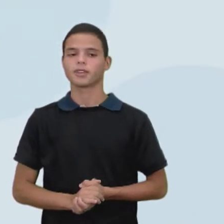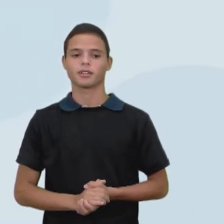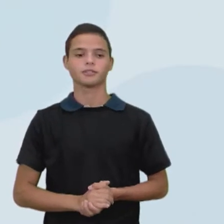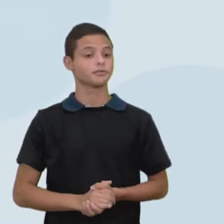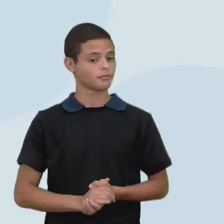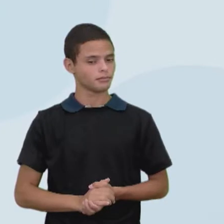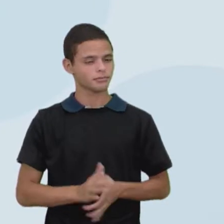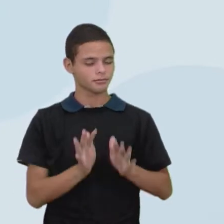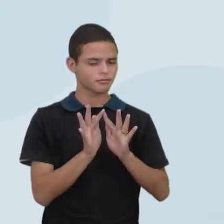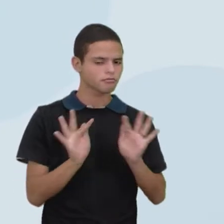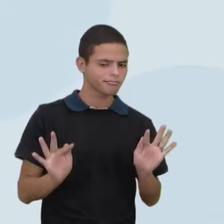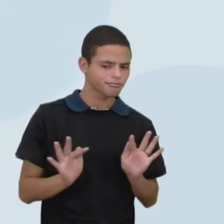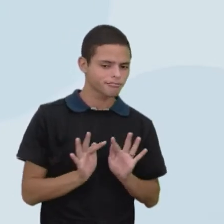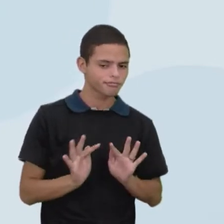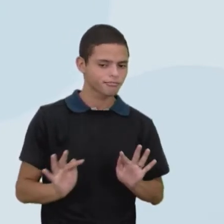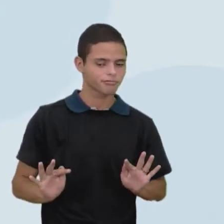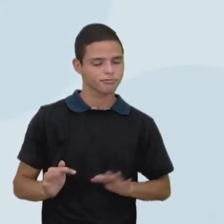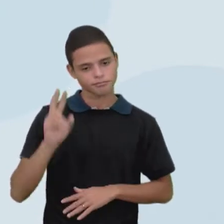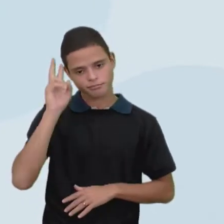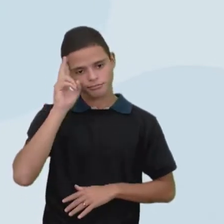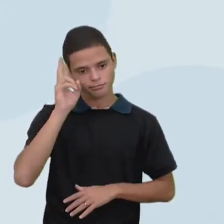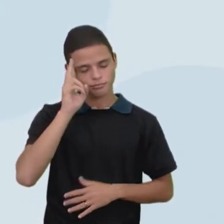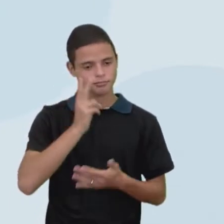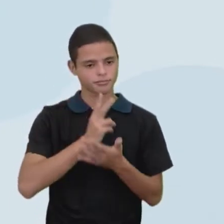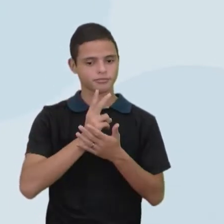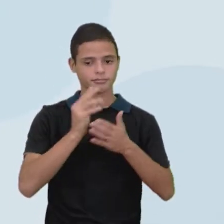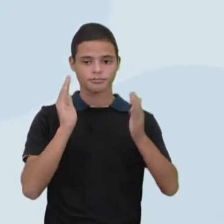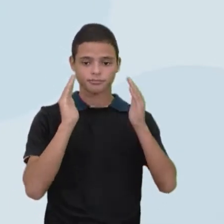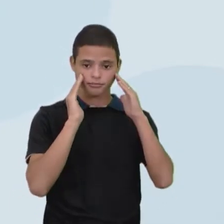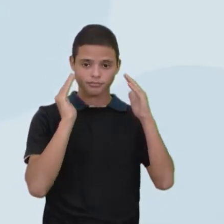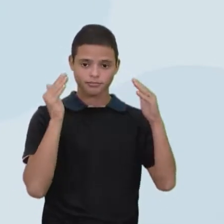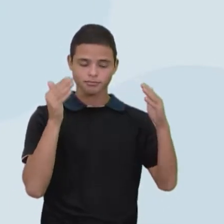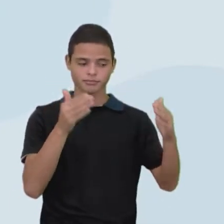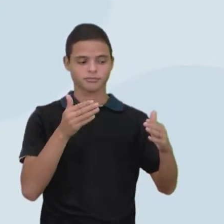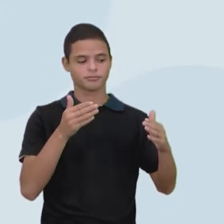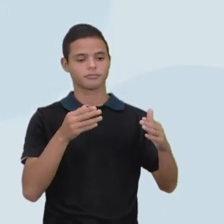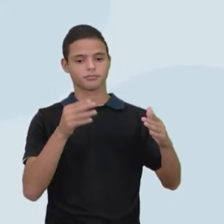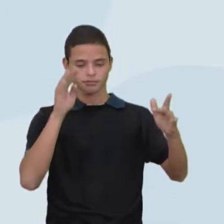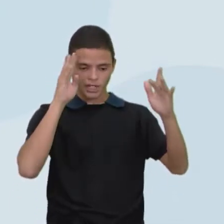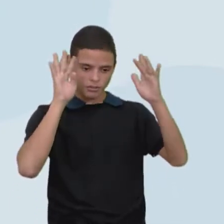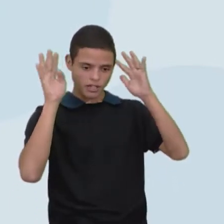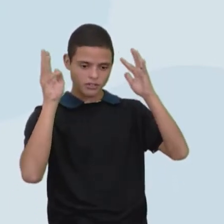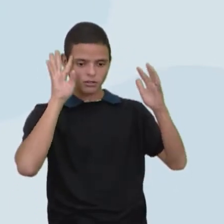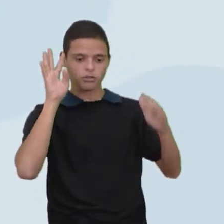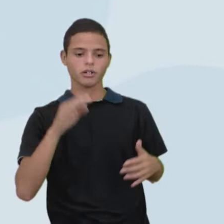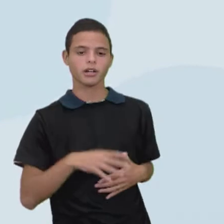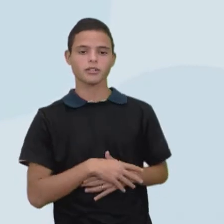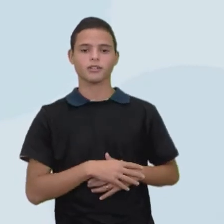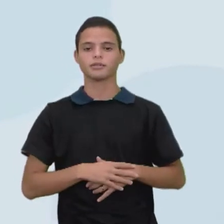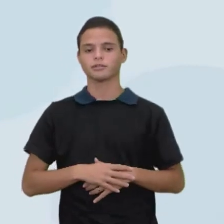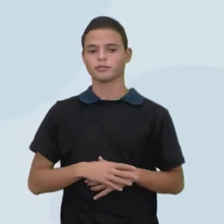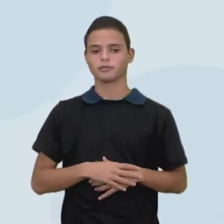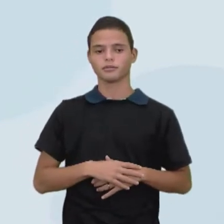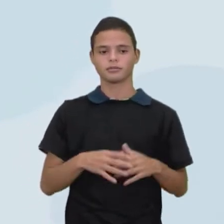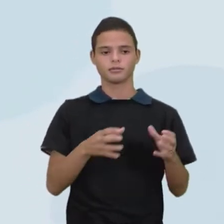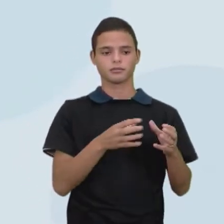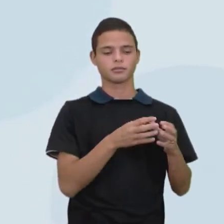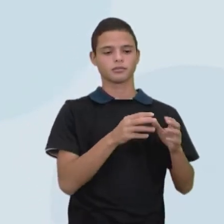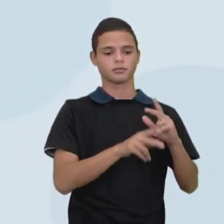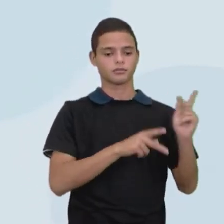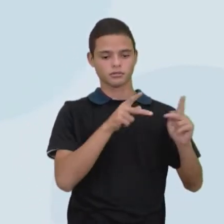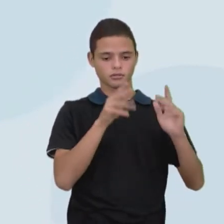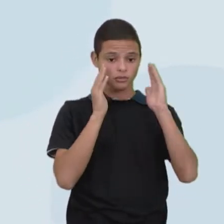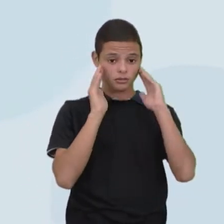ou simples. Lembrando que a gente está sempre, né, focando em refletir sobre o público-alvo, né? Quem que é o nosso público-alvo da pesquisa.